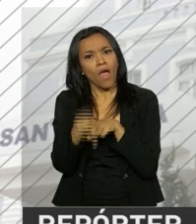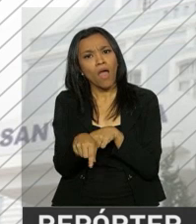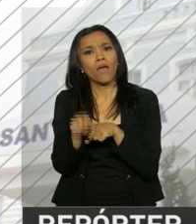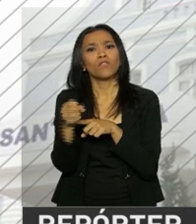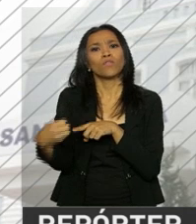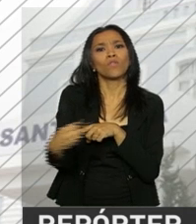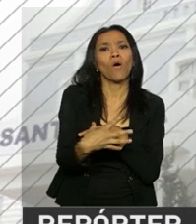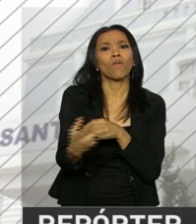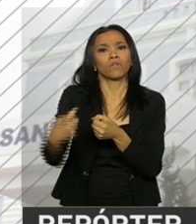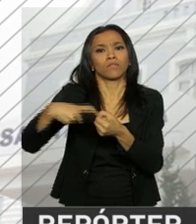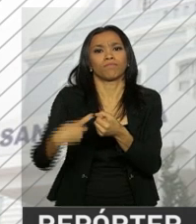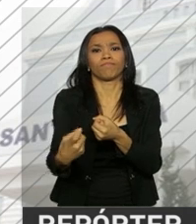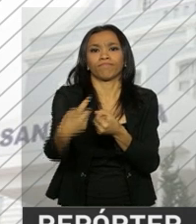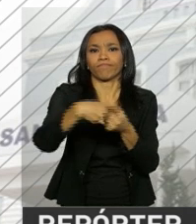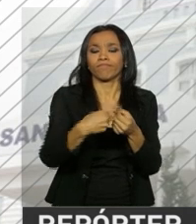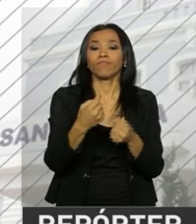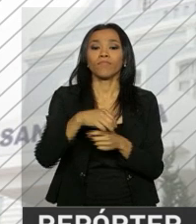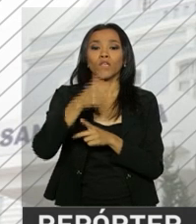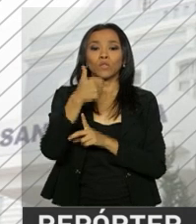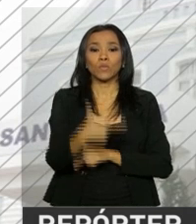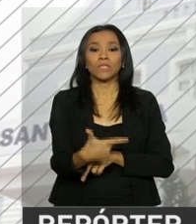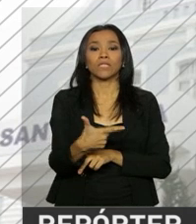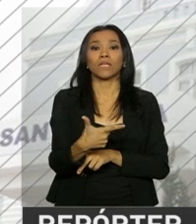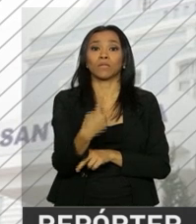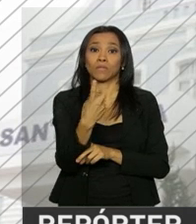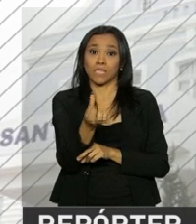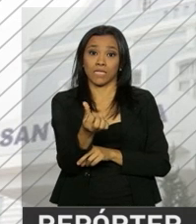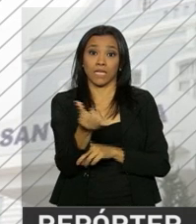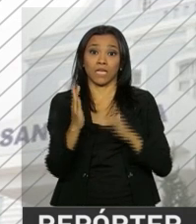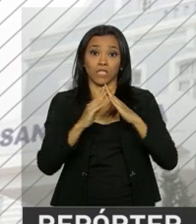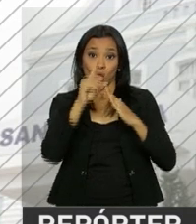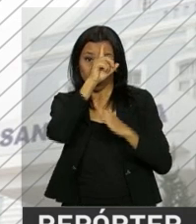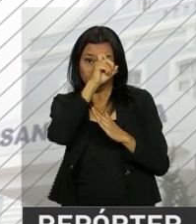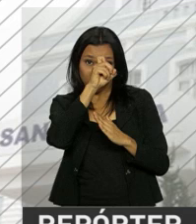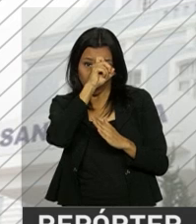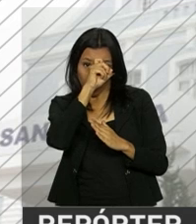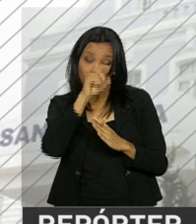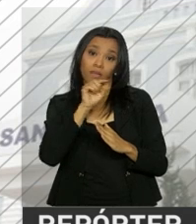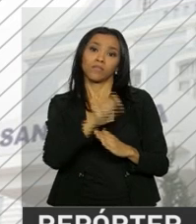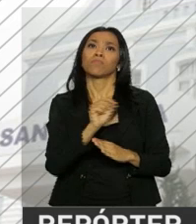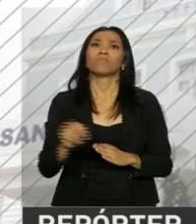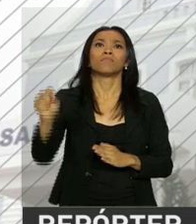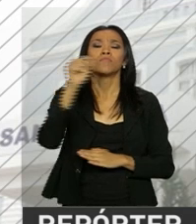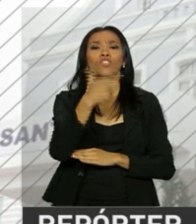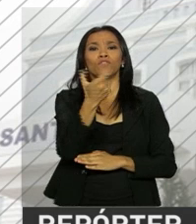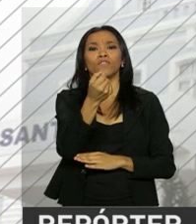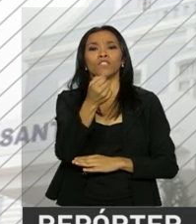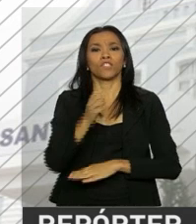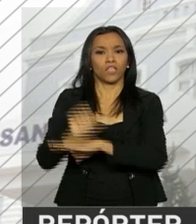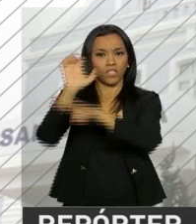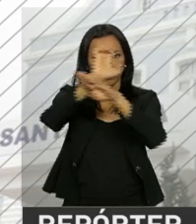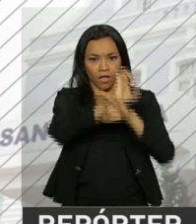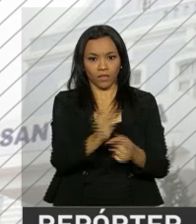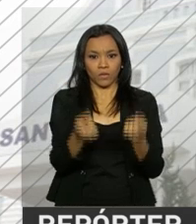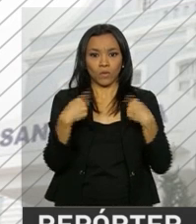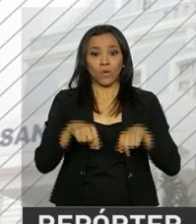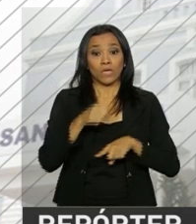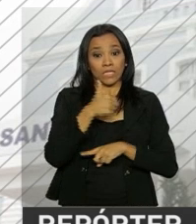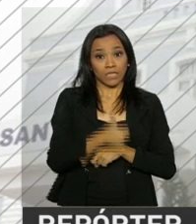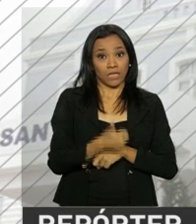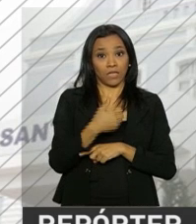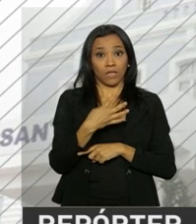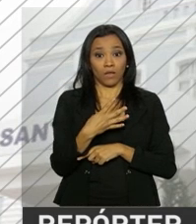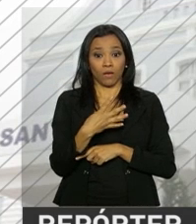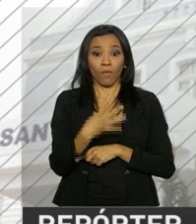habilitações e credenciamentos de 216 hospitais filantrópicos de 27 estados. Os R$ 141 milhões